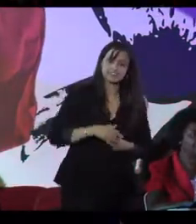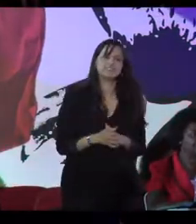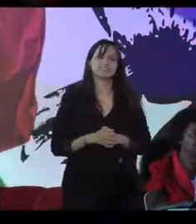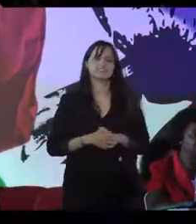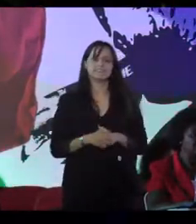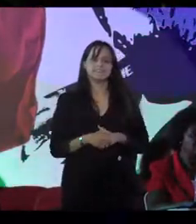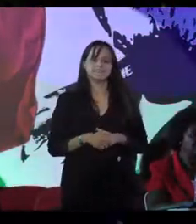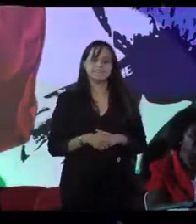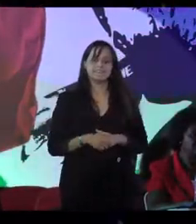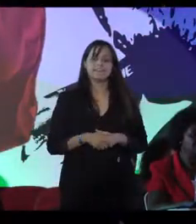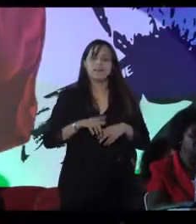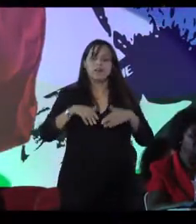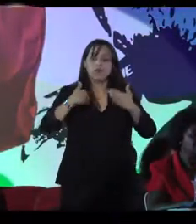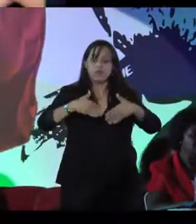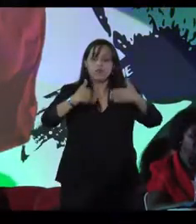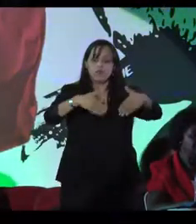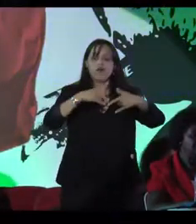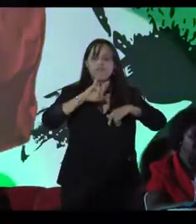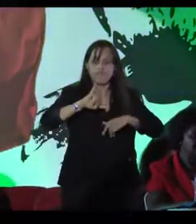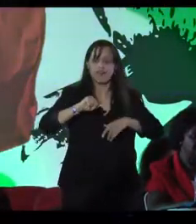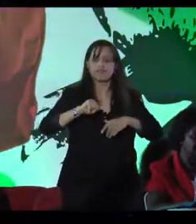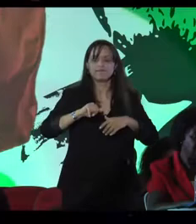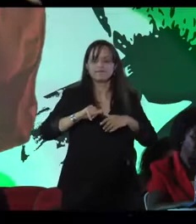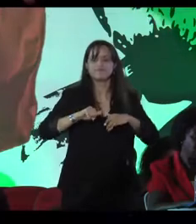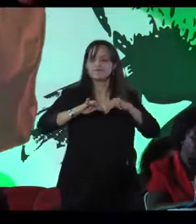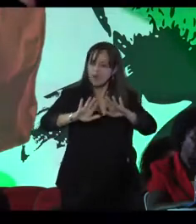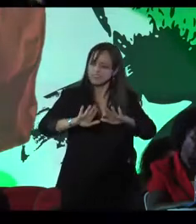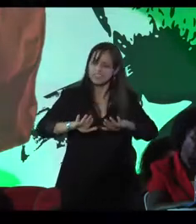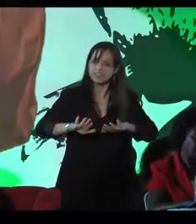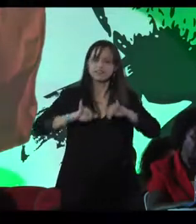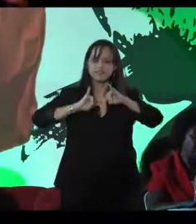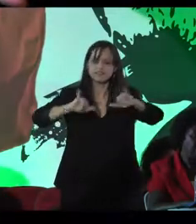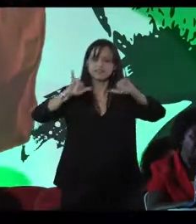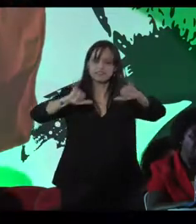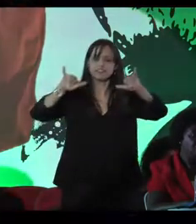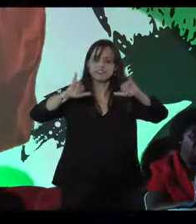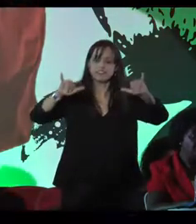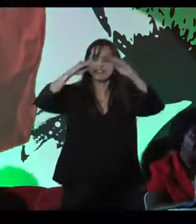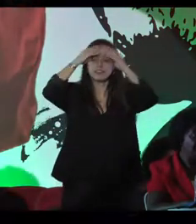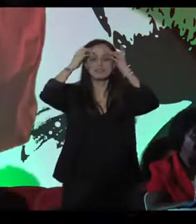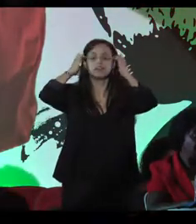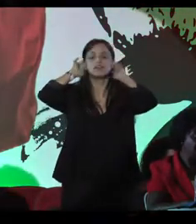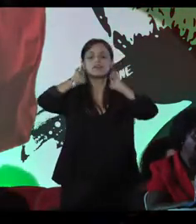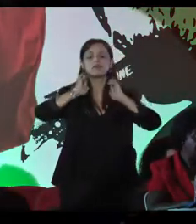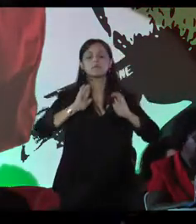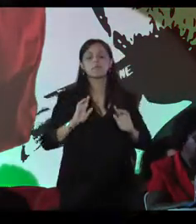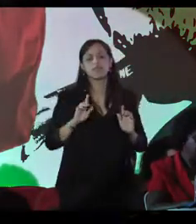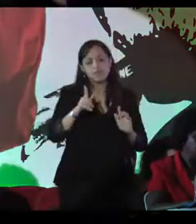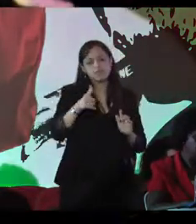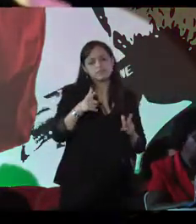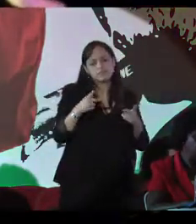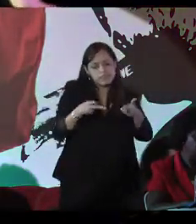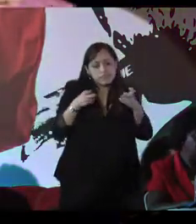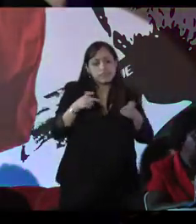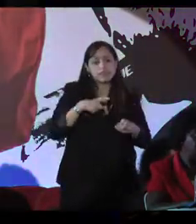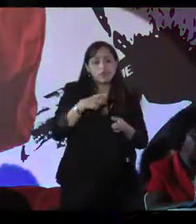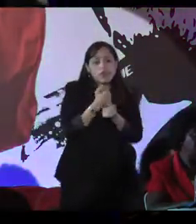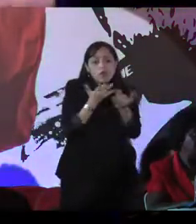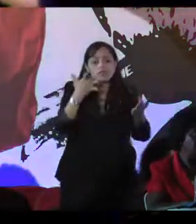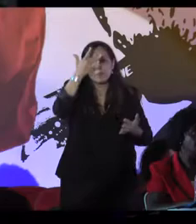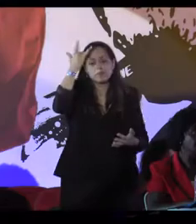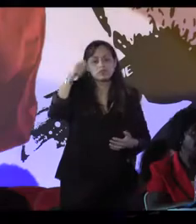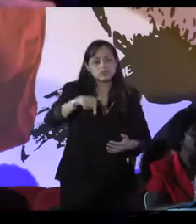vamos anunciando a presença dos nossos companheiros e companheiras. Como vocês puderam ver, tem muita gente aqui. Nosso partido é